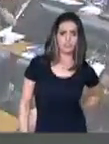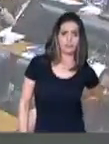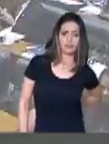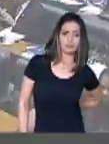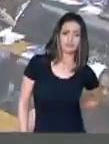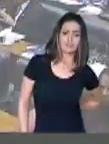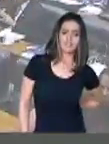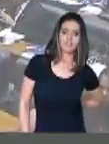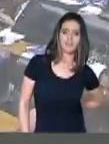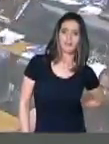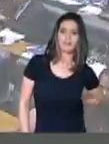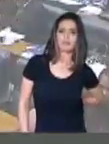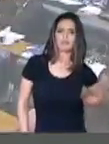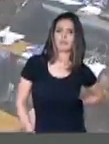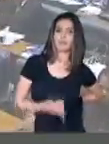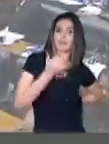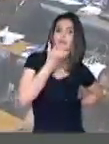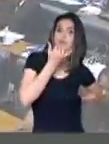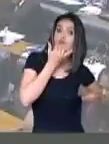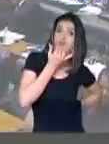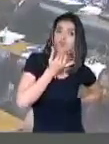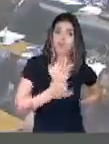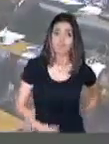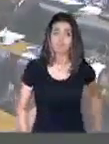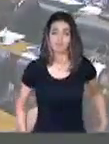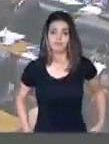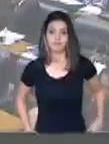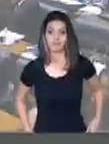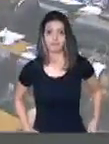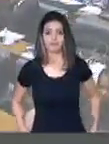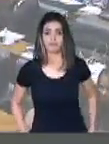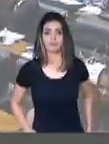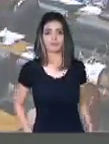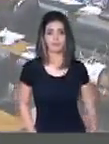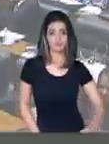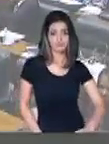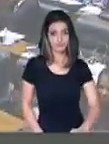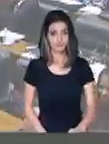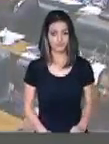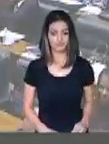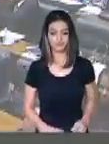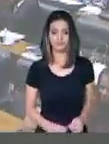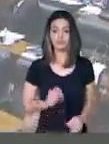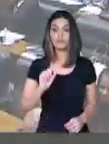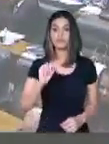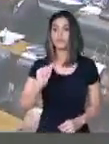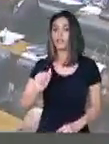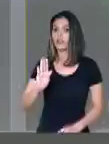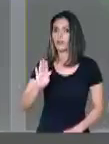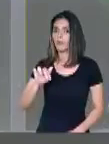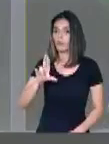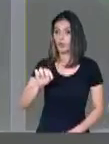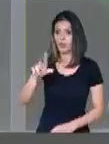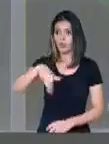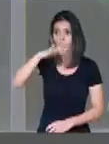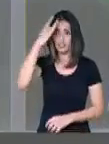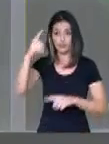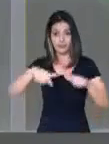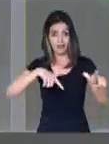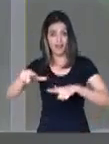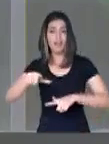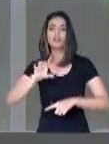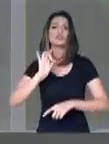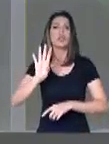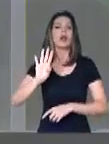Presidente, eu antes de começar a defesa do abono dos trabalhadores que recebem até dois salários mínimos, eu quero